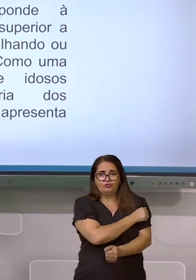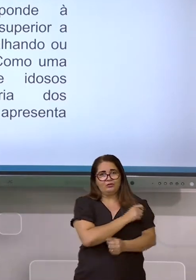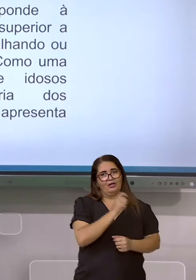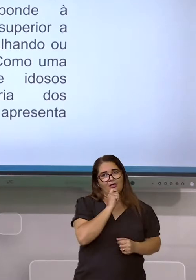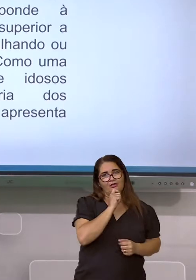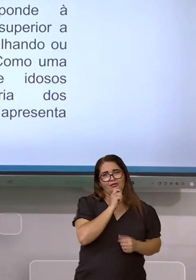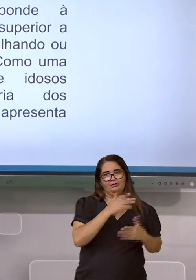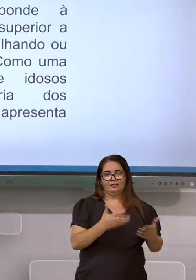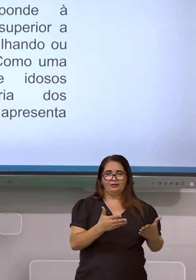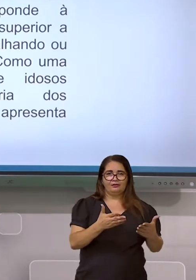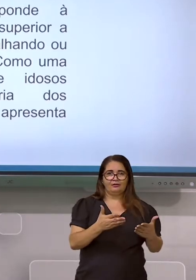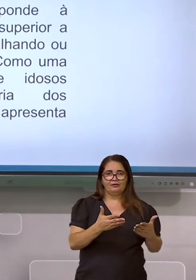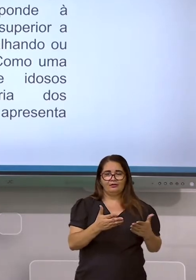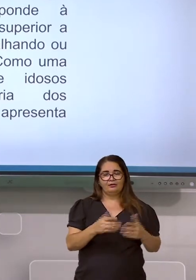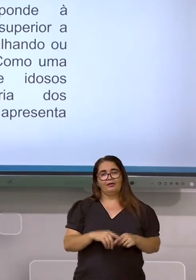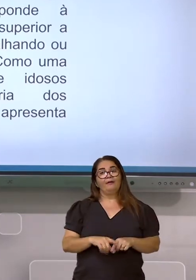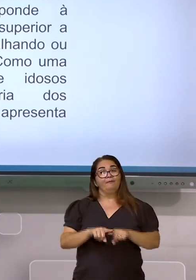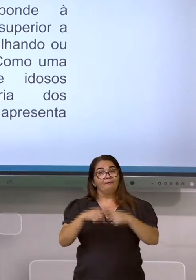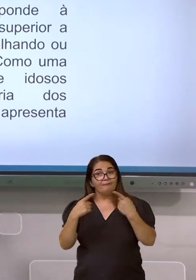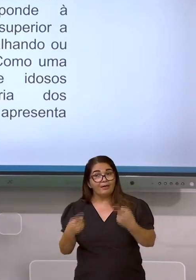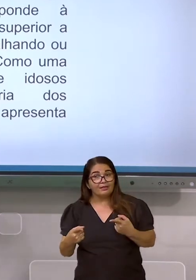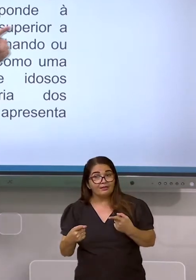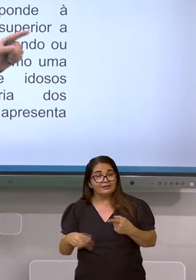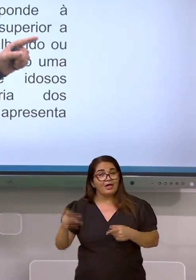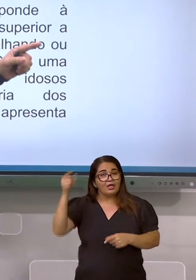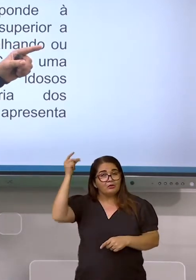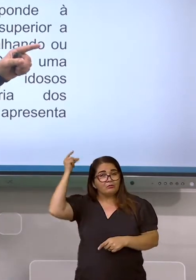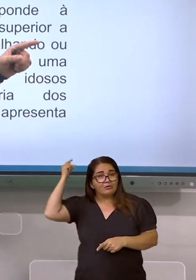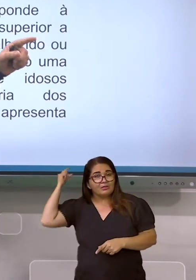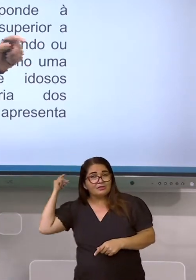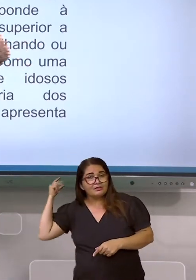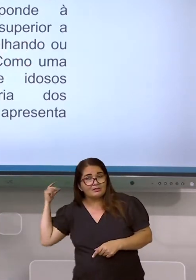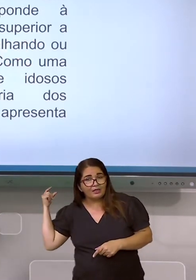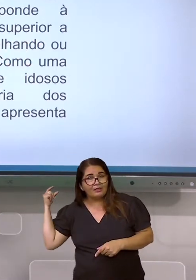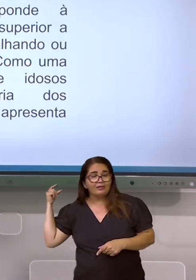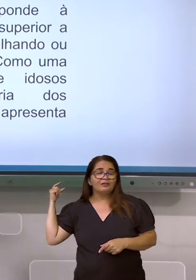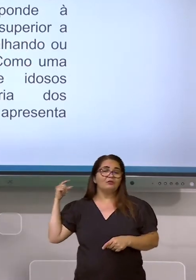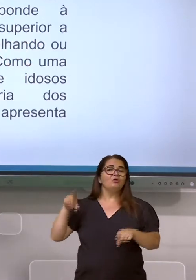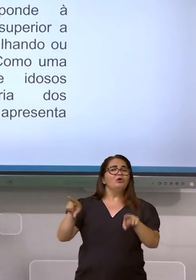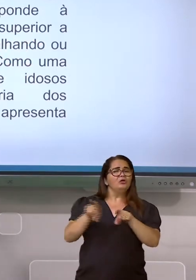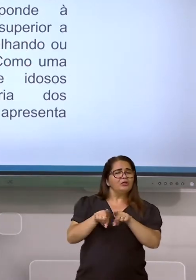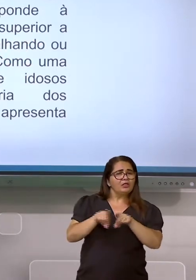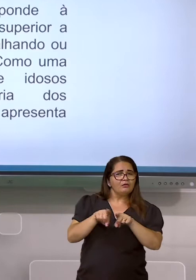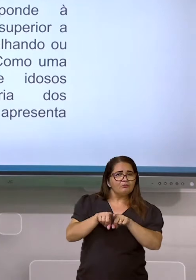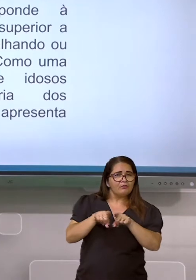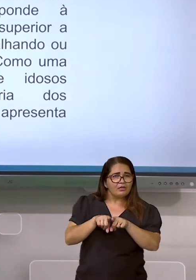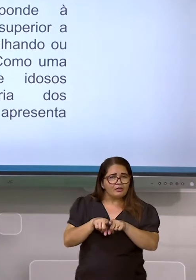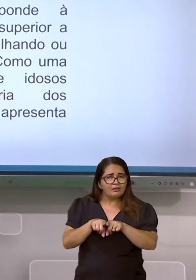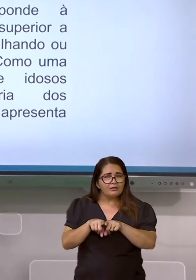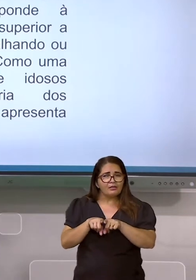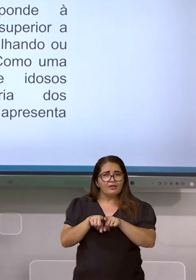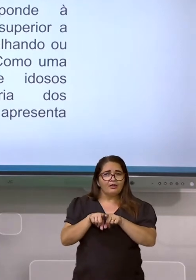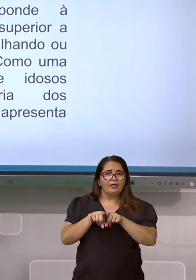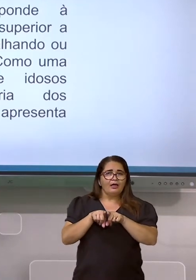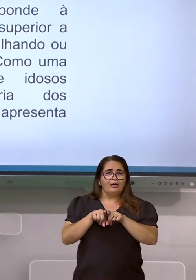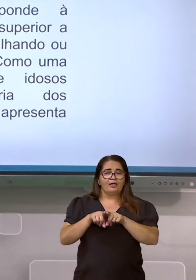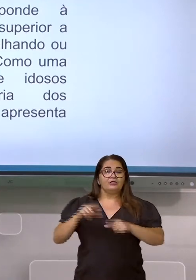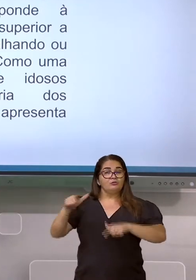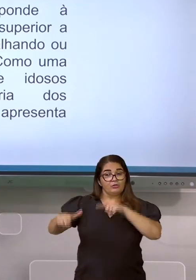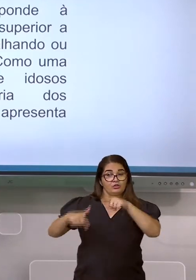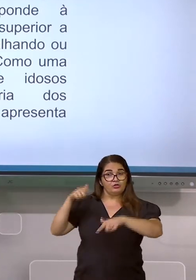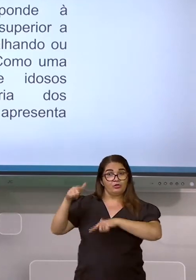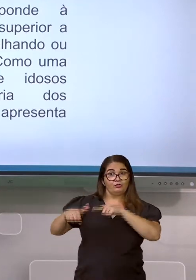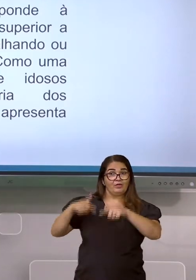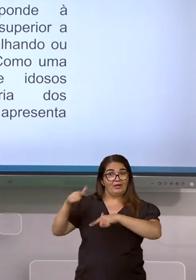Mas nem sempre foi assim. No passado também, as pessoas entravam no mercado de